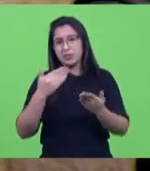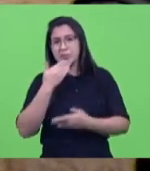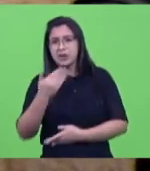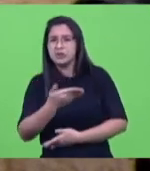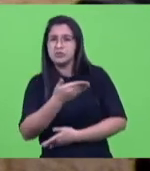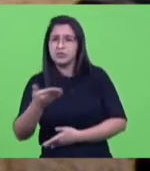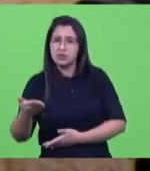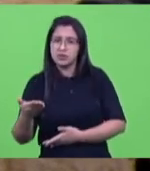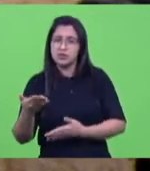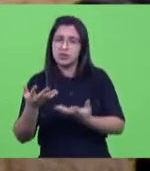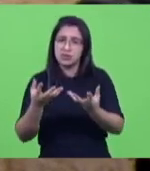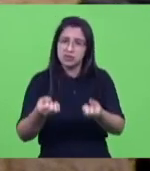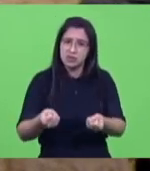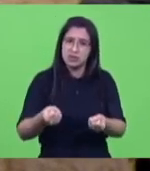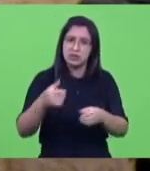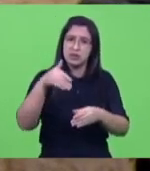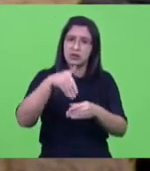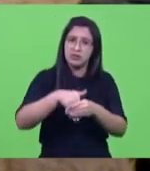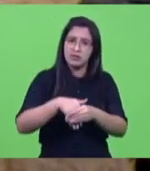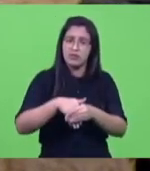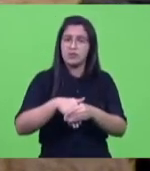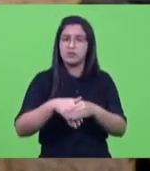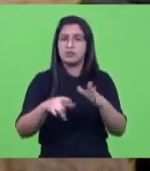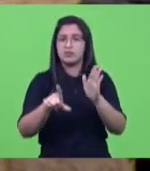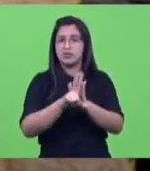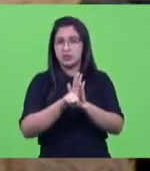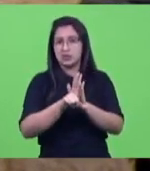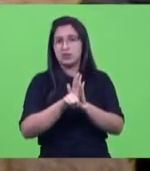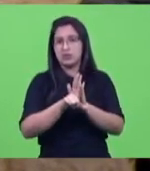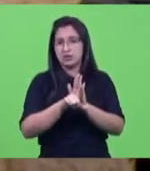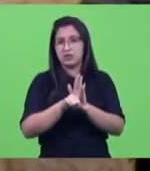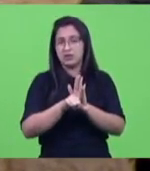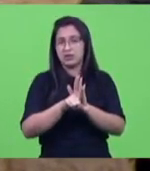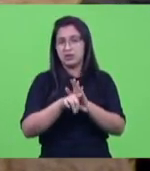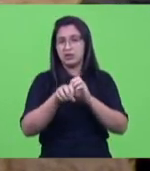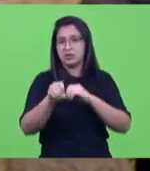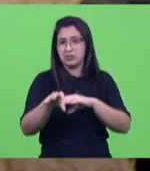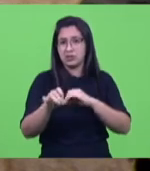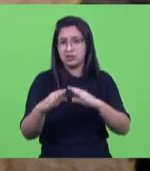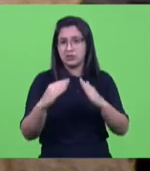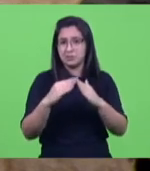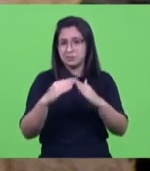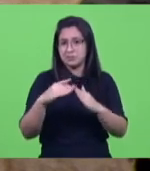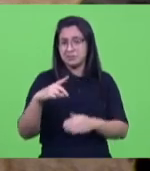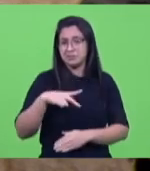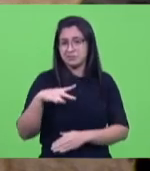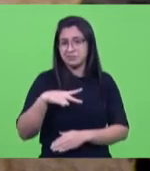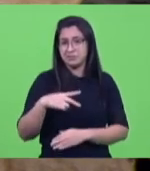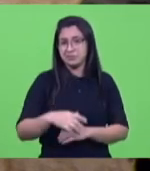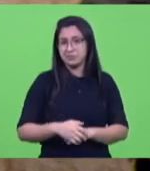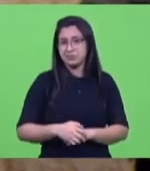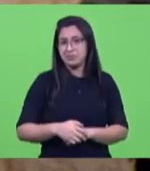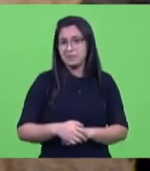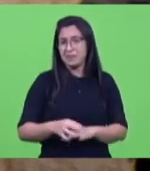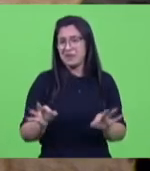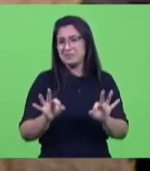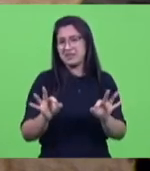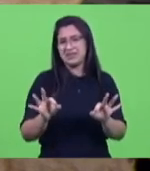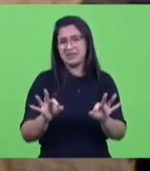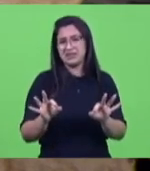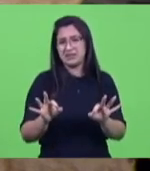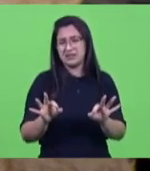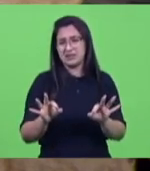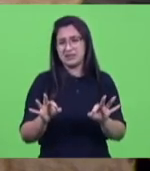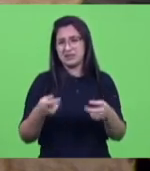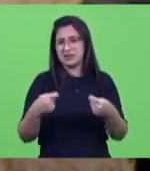favor da educação domiciliar, da regulamentação da educação domiciliar. Você não precisa achar que é o melhor método, você não precisa recomendar isso para ninguém,